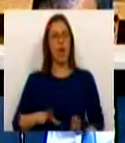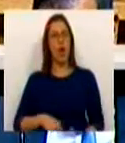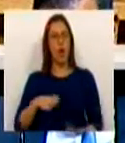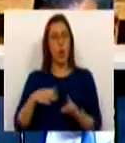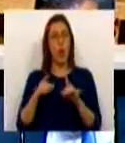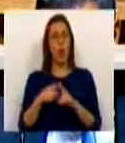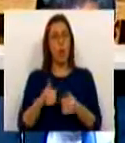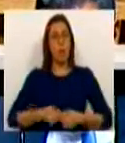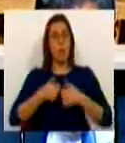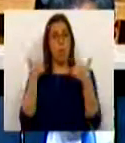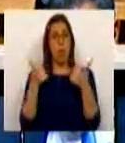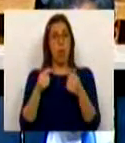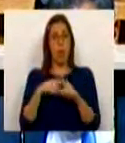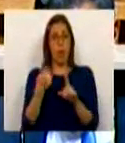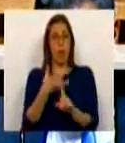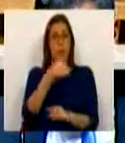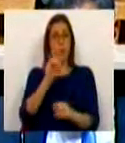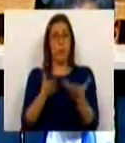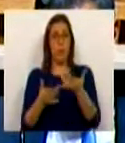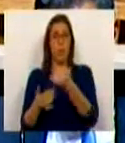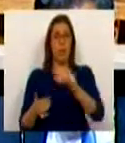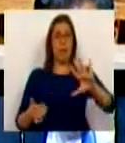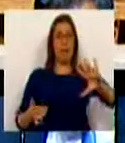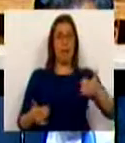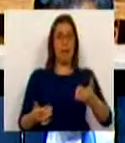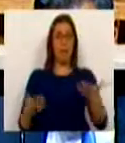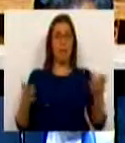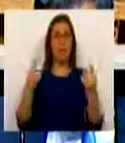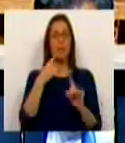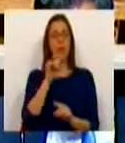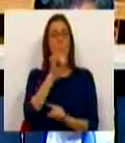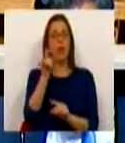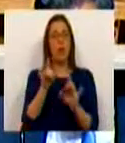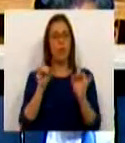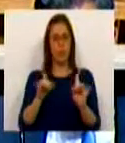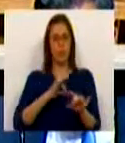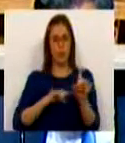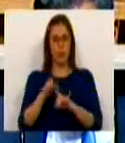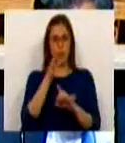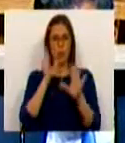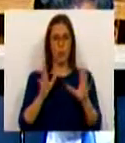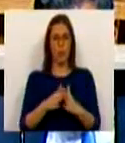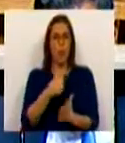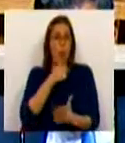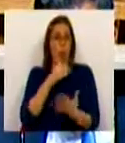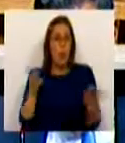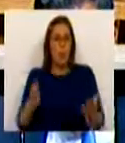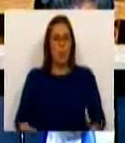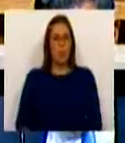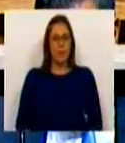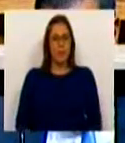confiança, teve um melhor comportamento em 2016 do que em 2015. E, portanto, a única pergunta que eu lhe tenho a fazer, Sr. Deputado, é como?